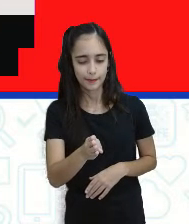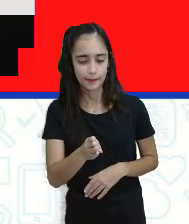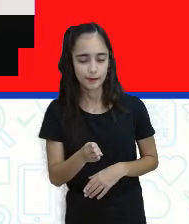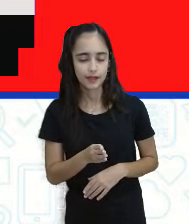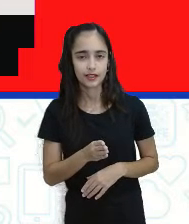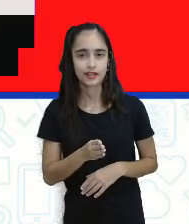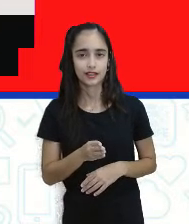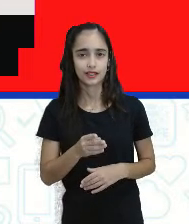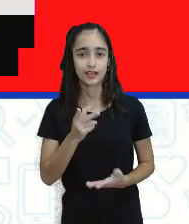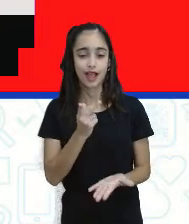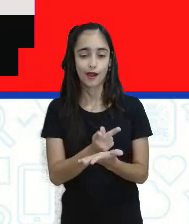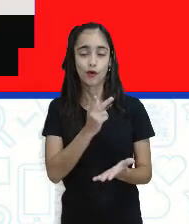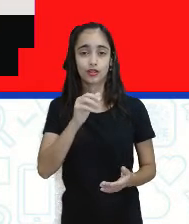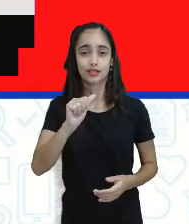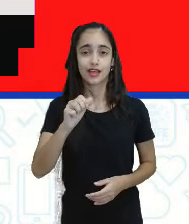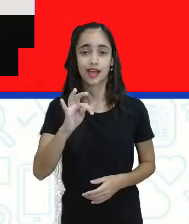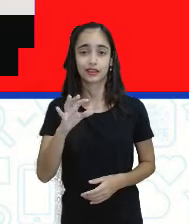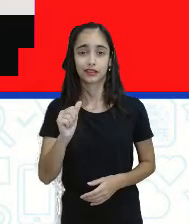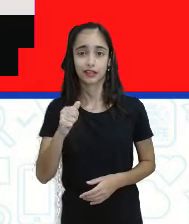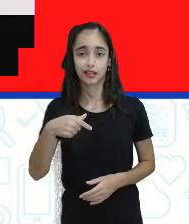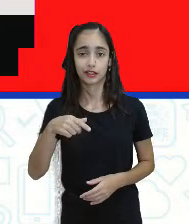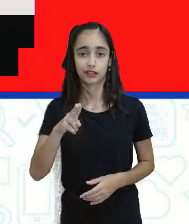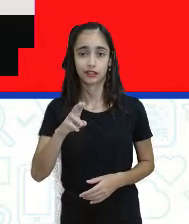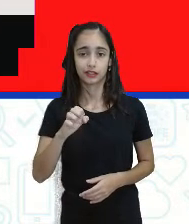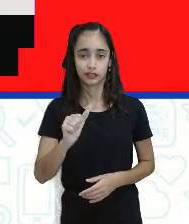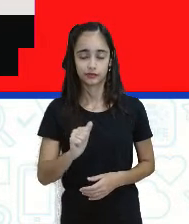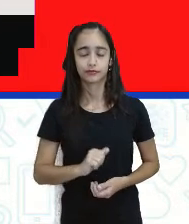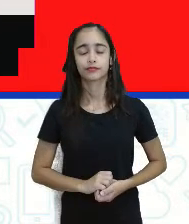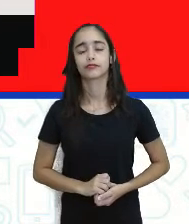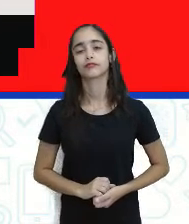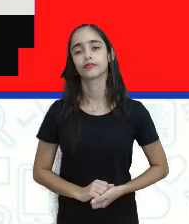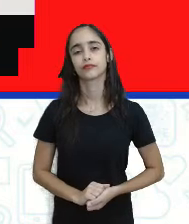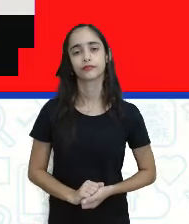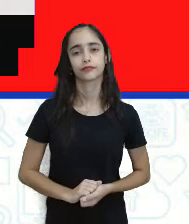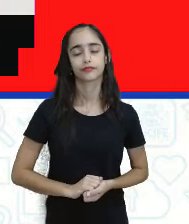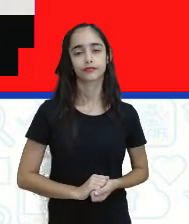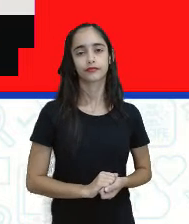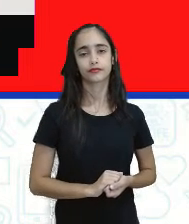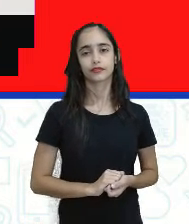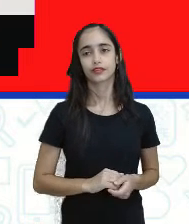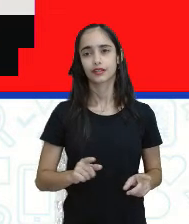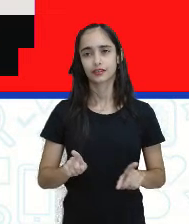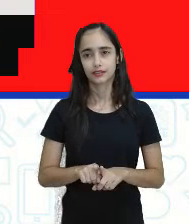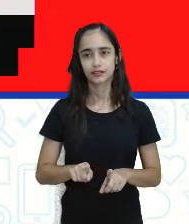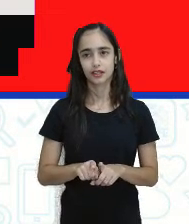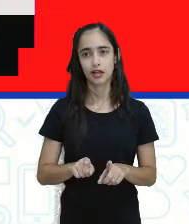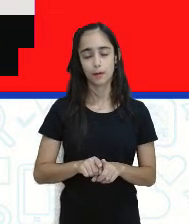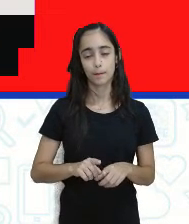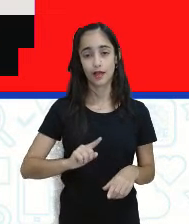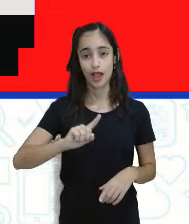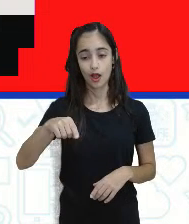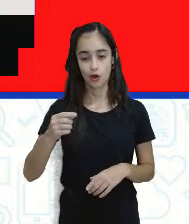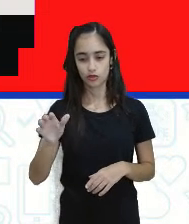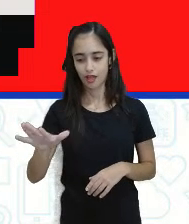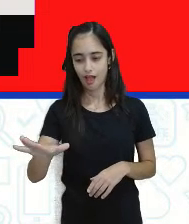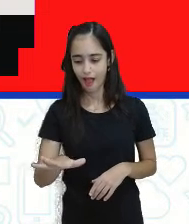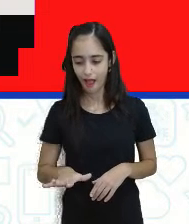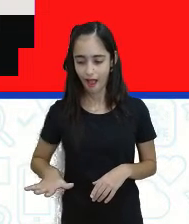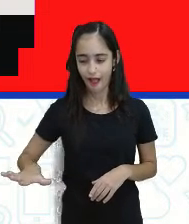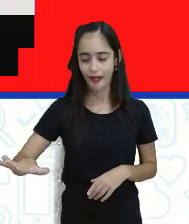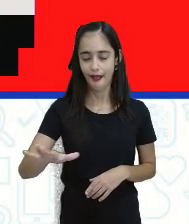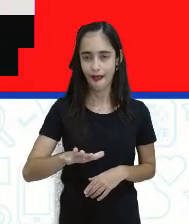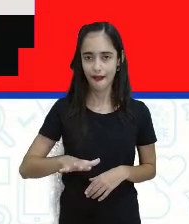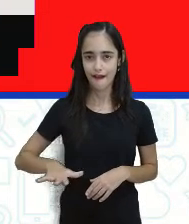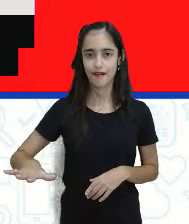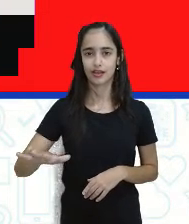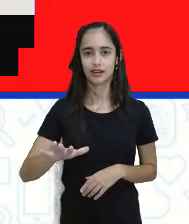ataques acontecem, né? Acima da linha dos 3 metros. Essa zona ali dos 6 metros é geralmente onde a defesa